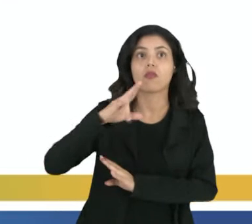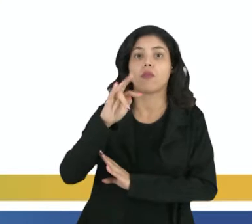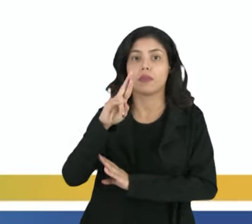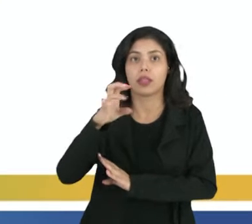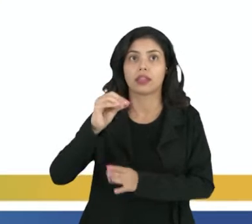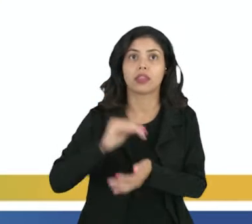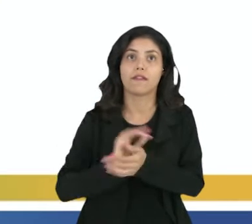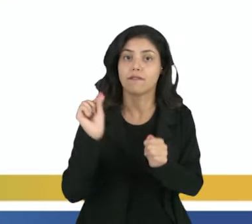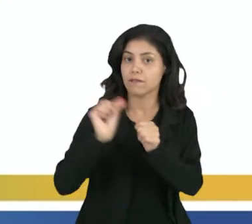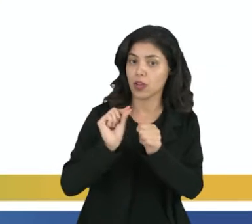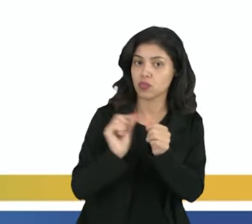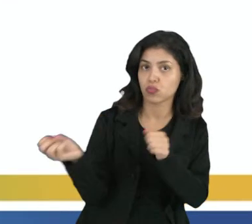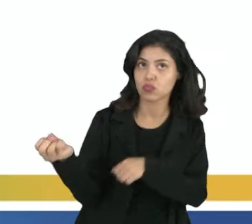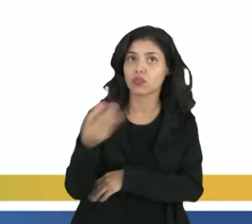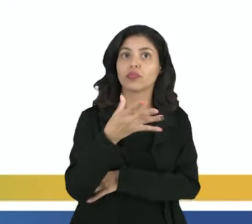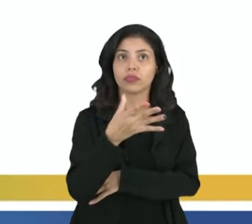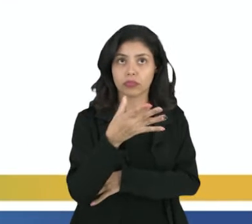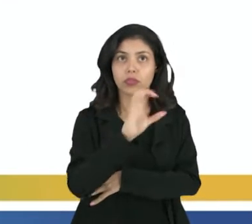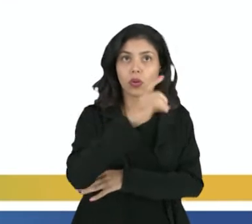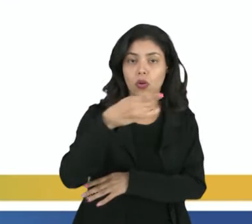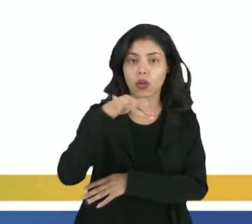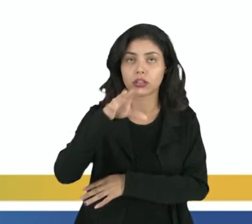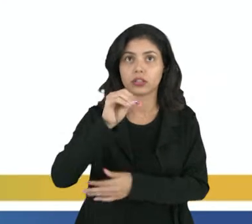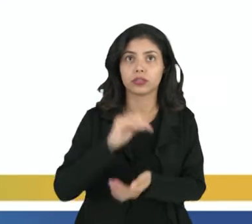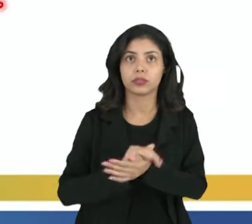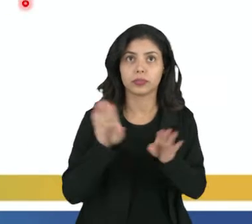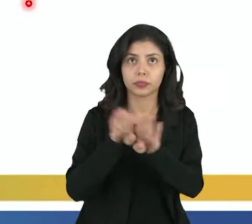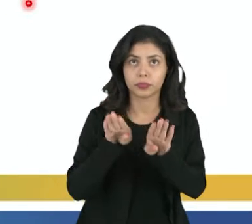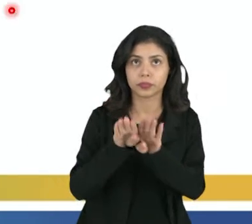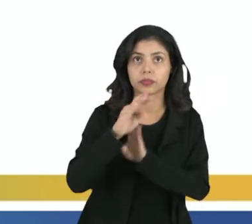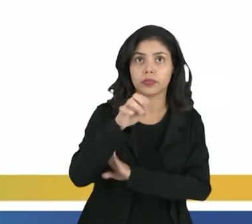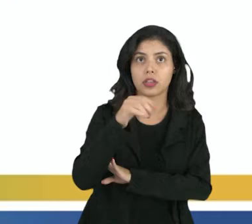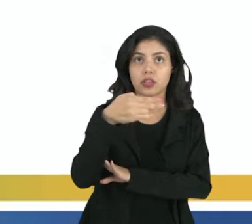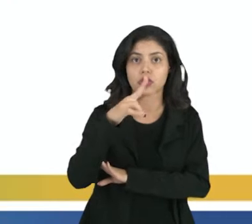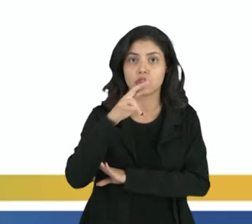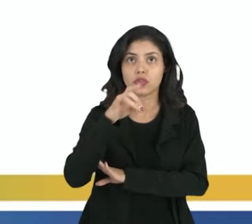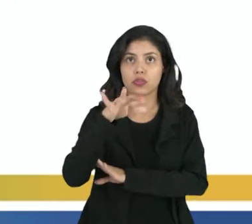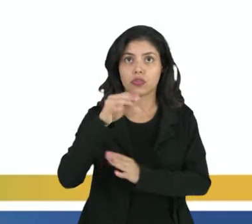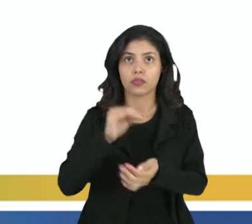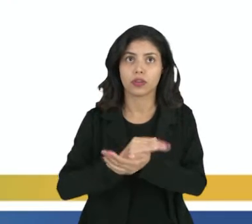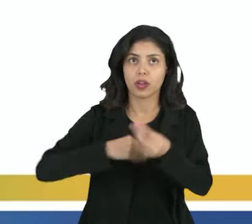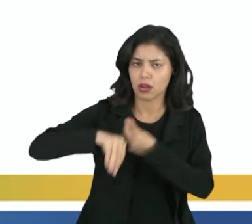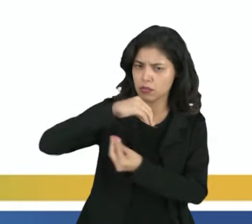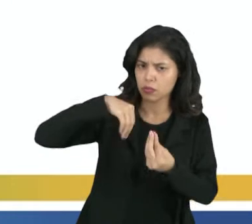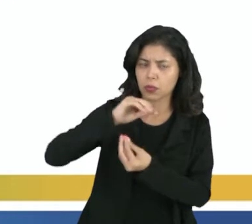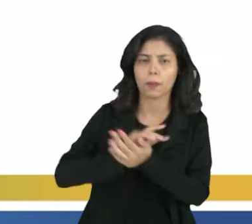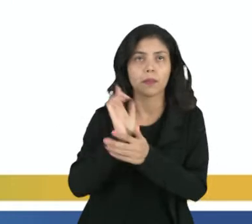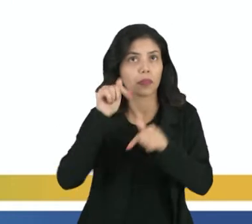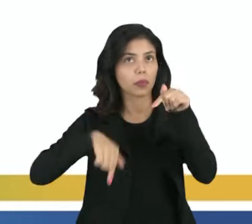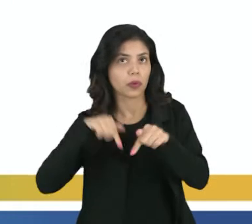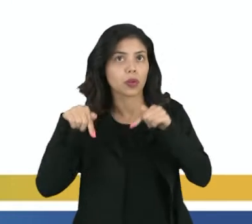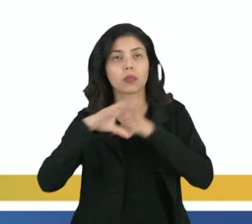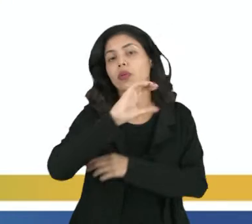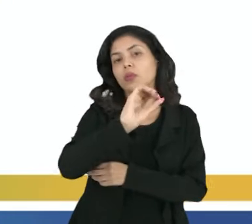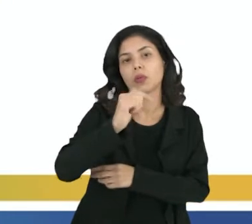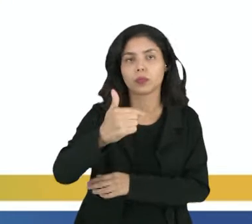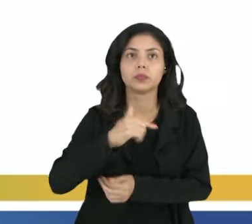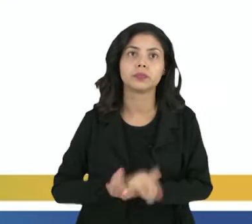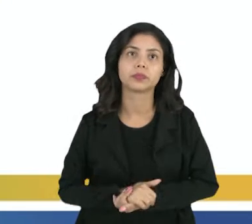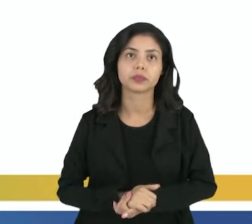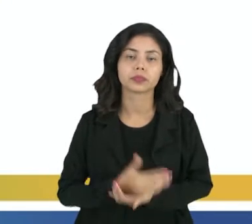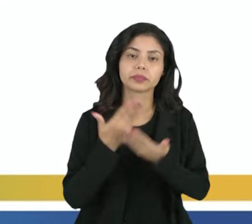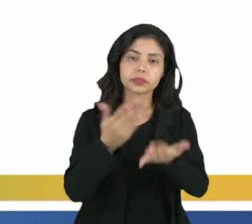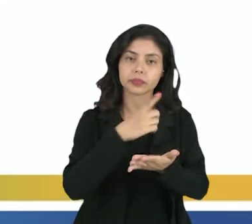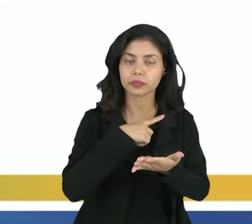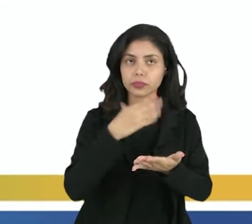formam-se os óxidos de enxofre resultando na reação química com o oxigênio E aí